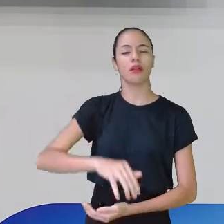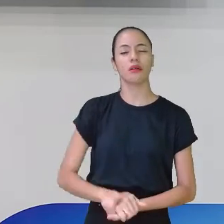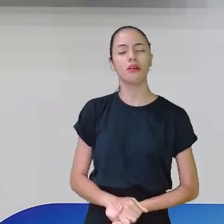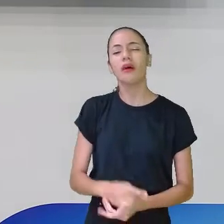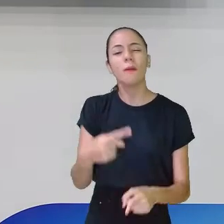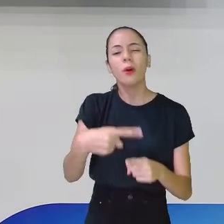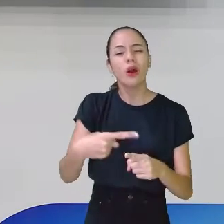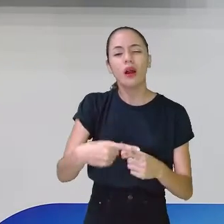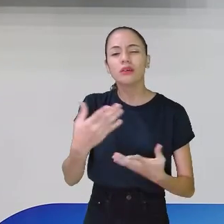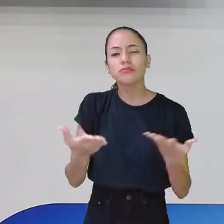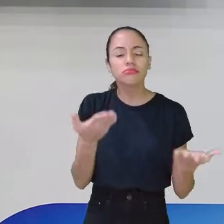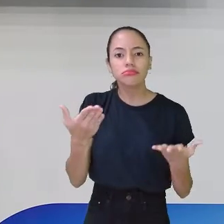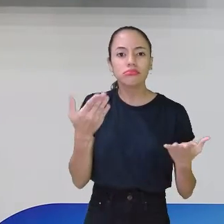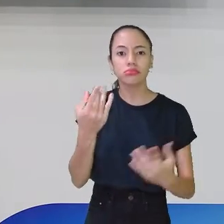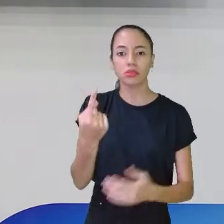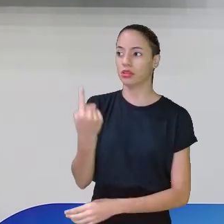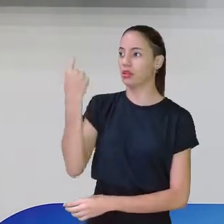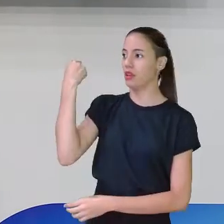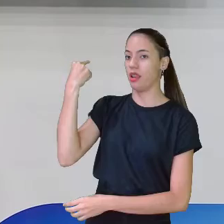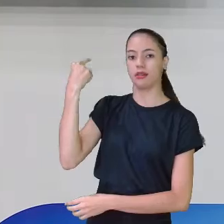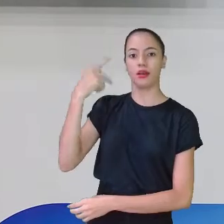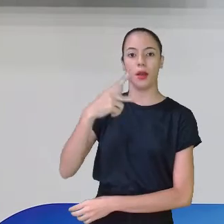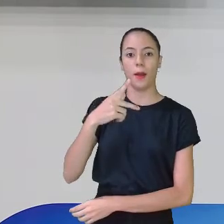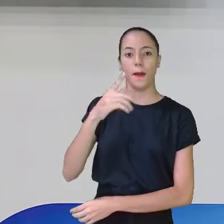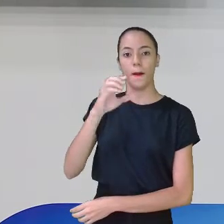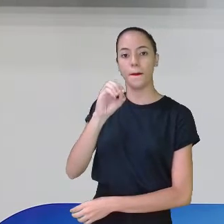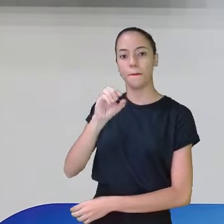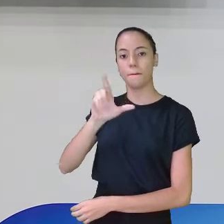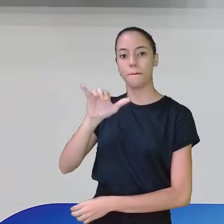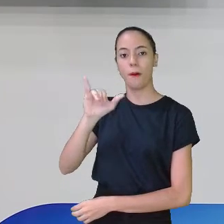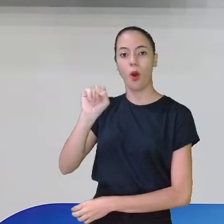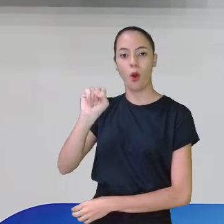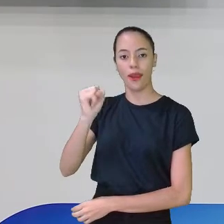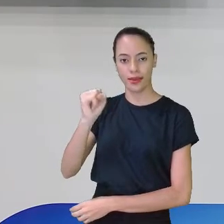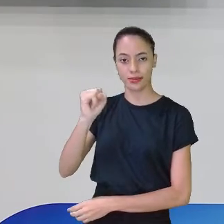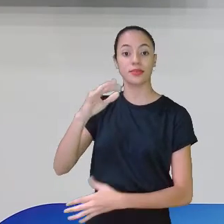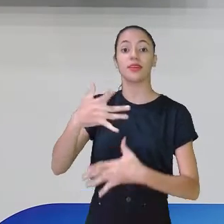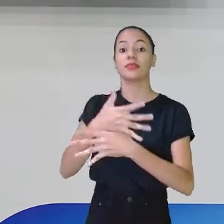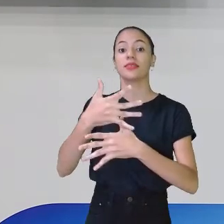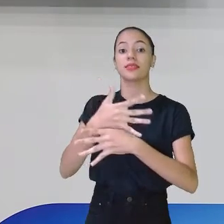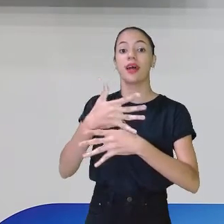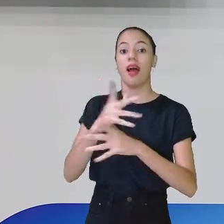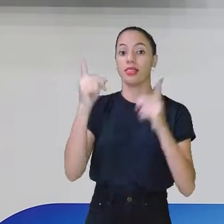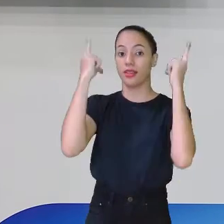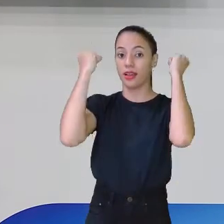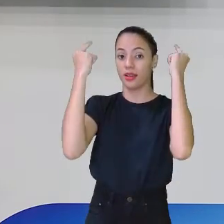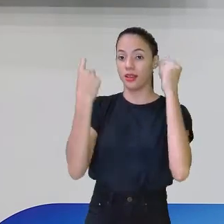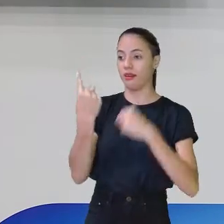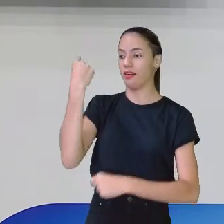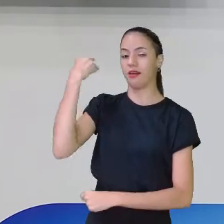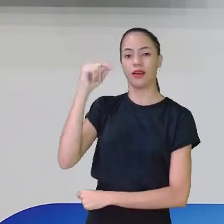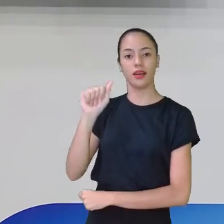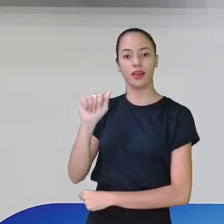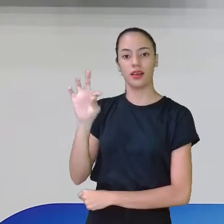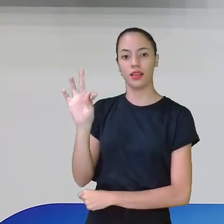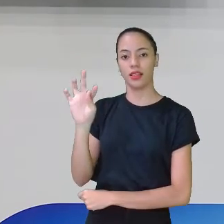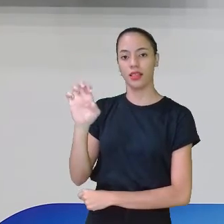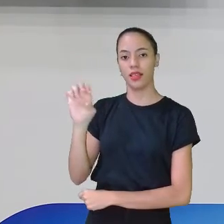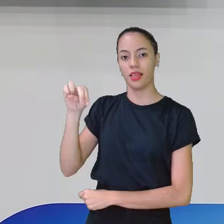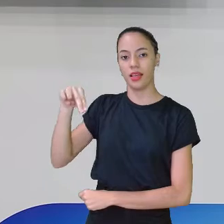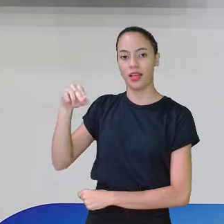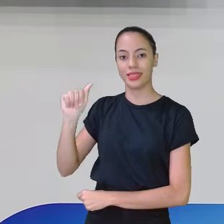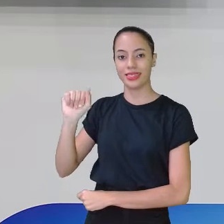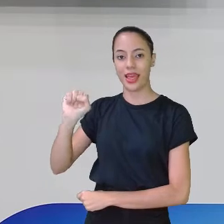Porque lá, na polis, né, naquela cidade-estado que surgiram ali, em Atenas,